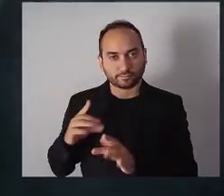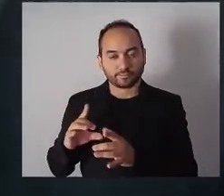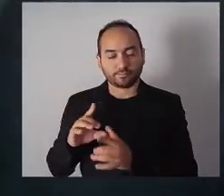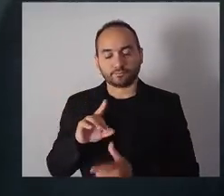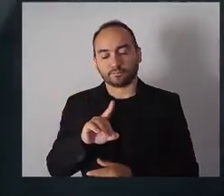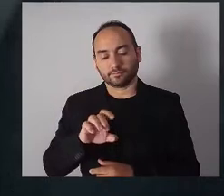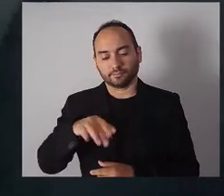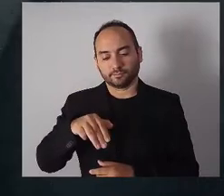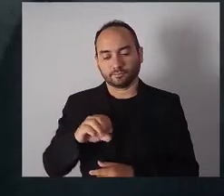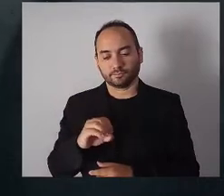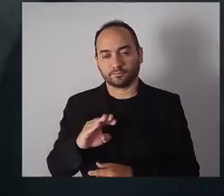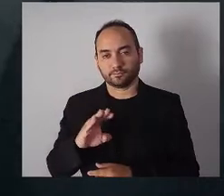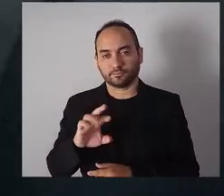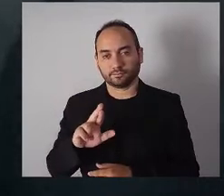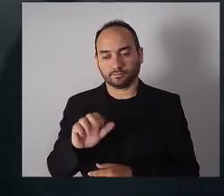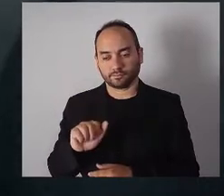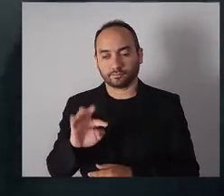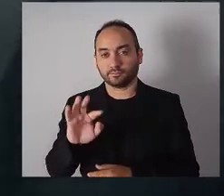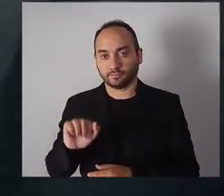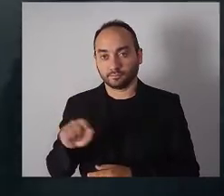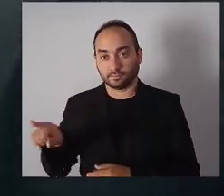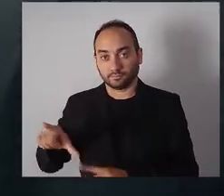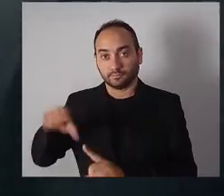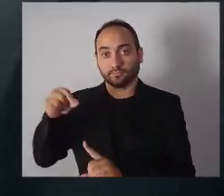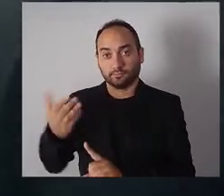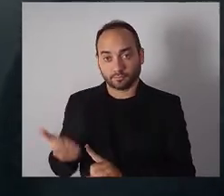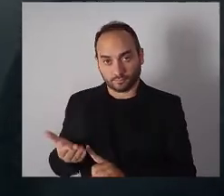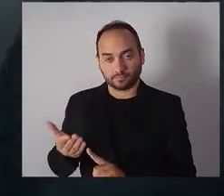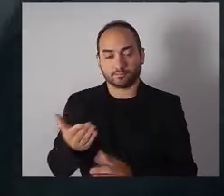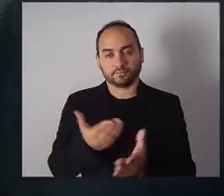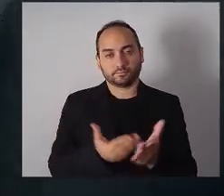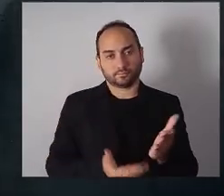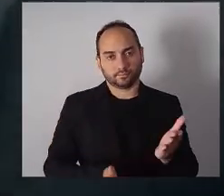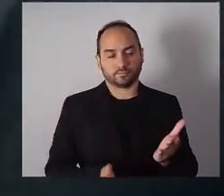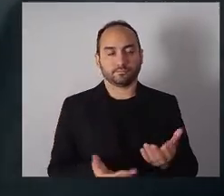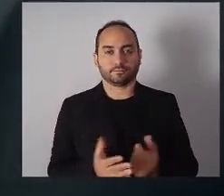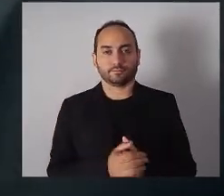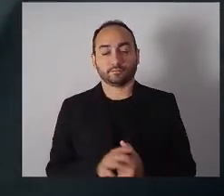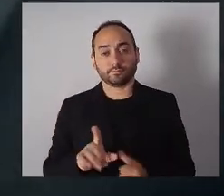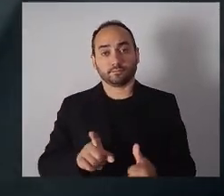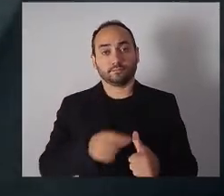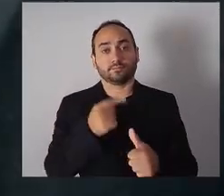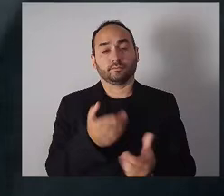cargo de vereador. Então, isso aqui se amolda ao caso em questão, eu diria, essa primeira